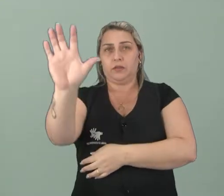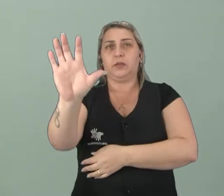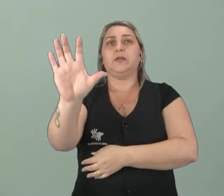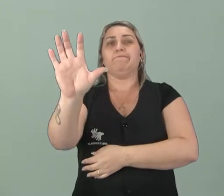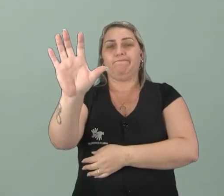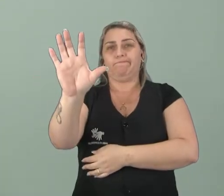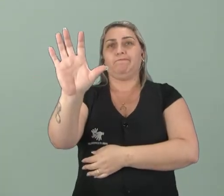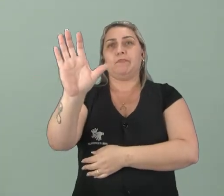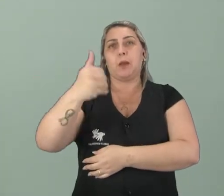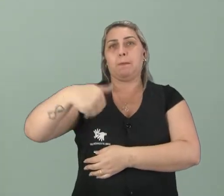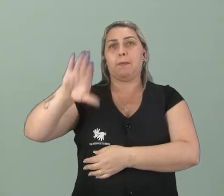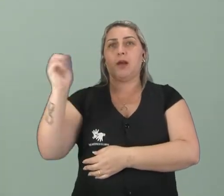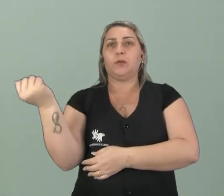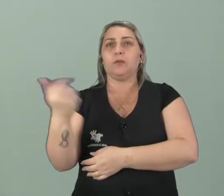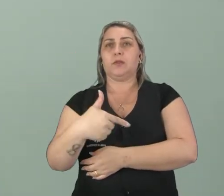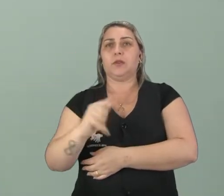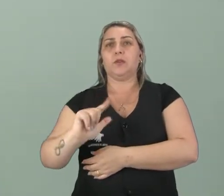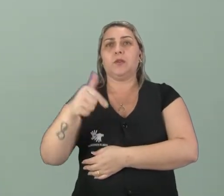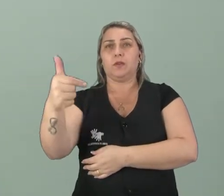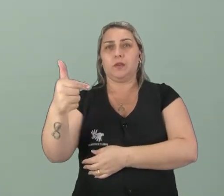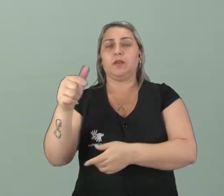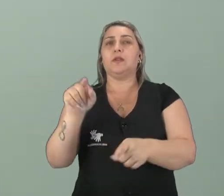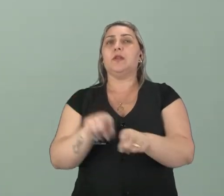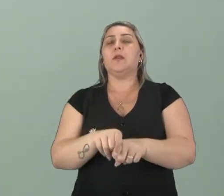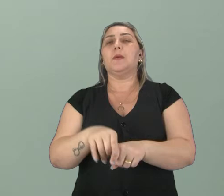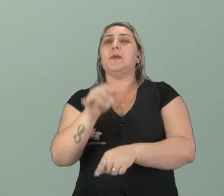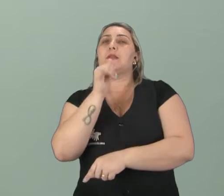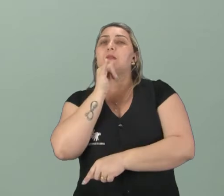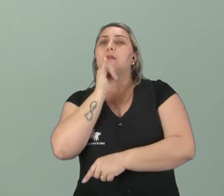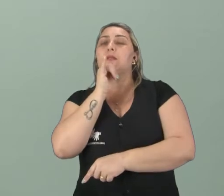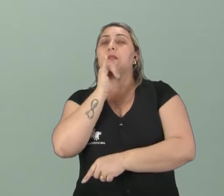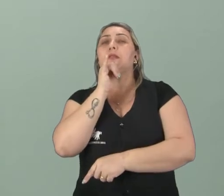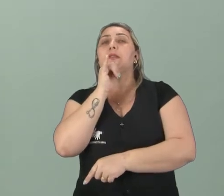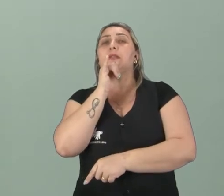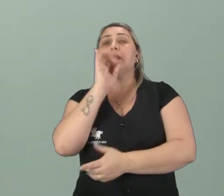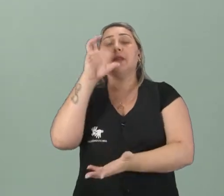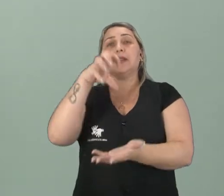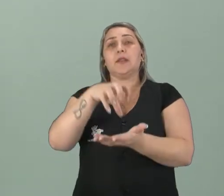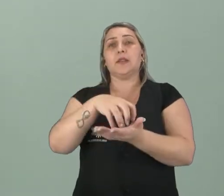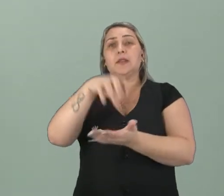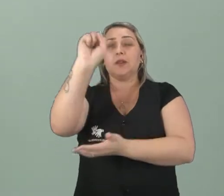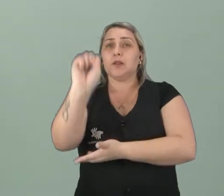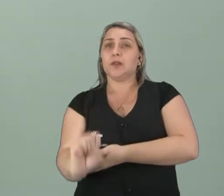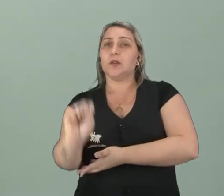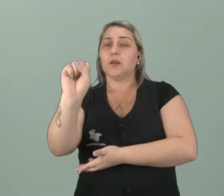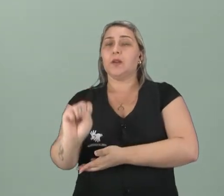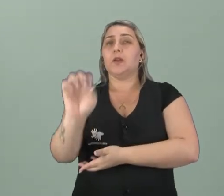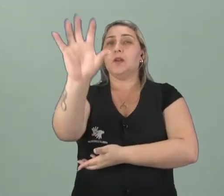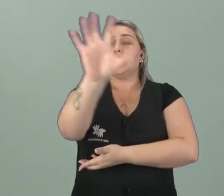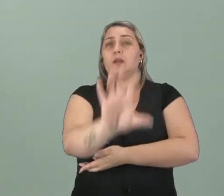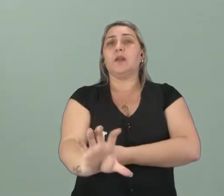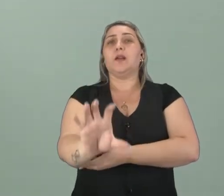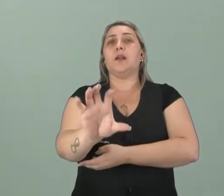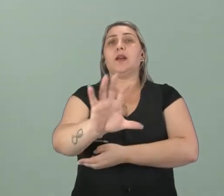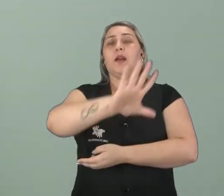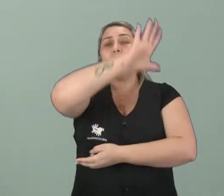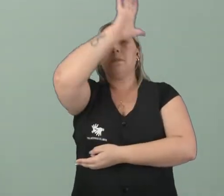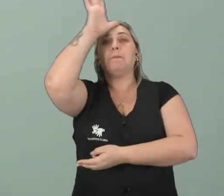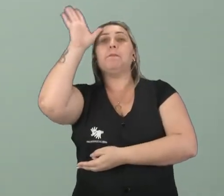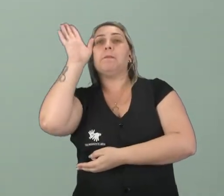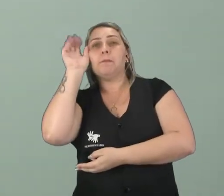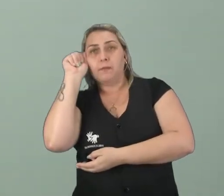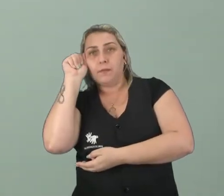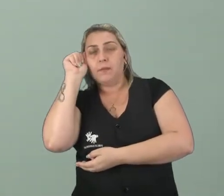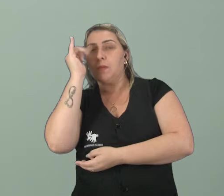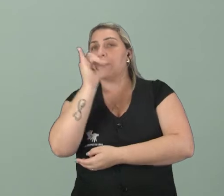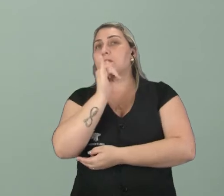elas se concentraram mais do que em outras. Você pega a região Centro-Sul e você pega a região amazônica, por